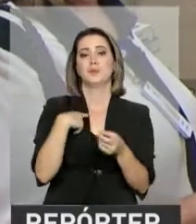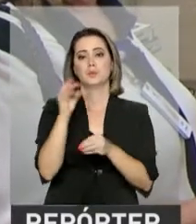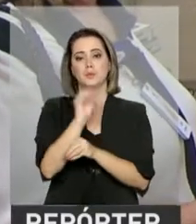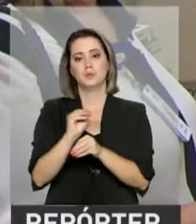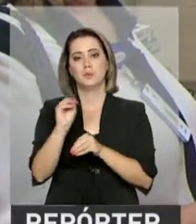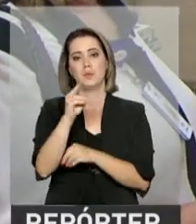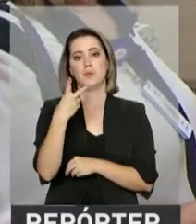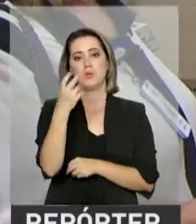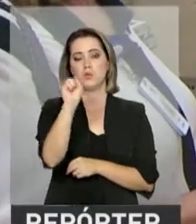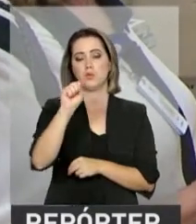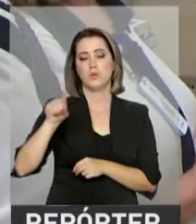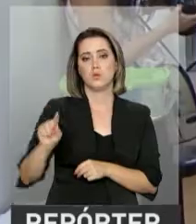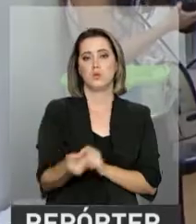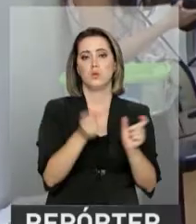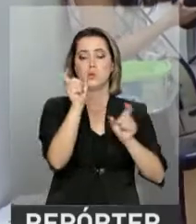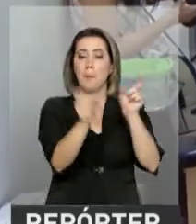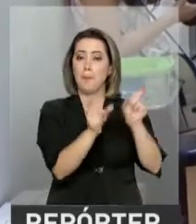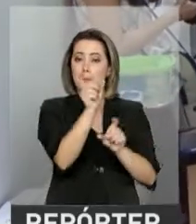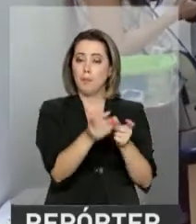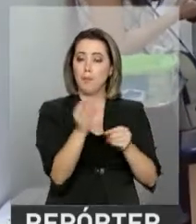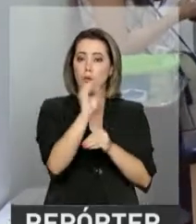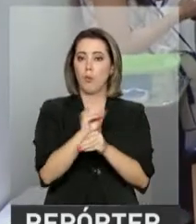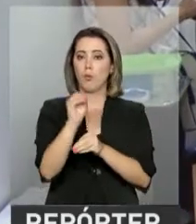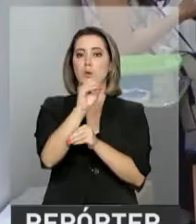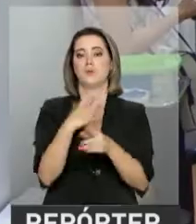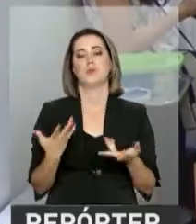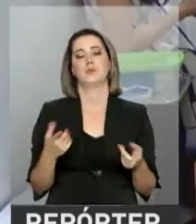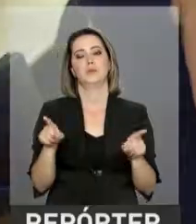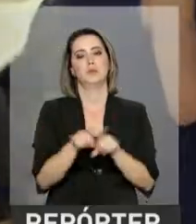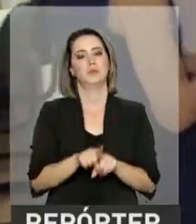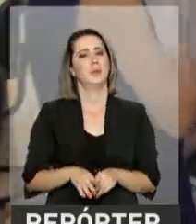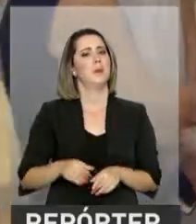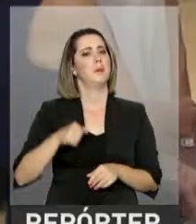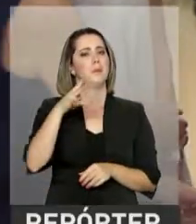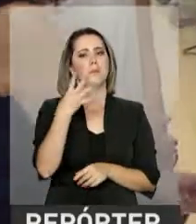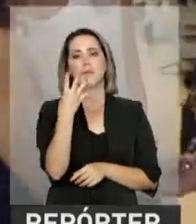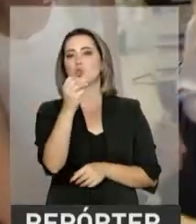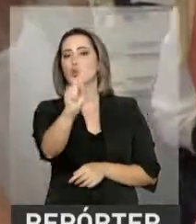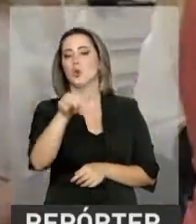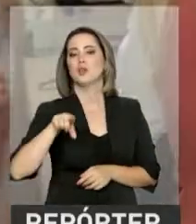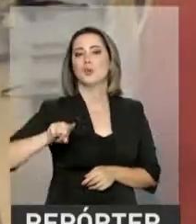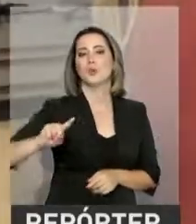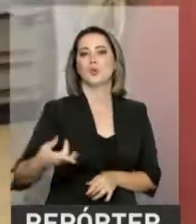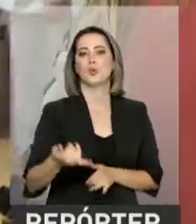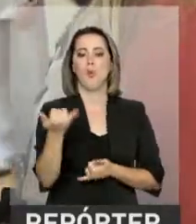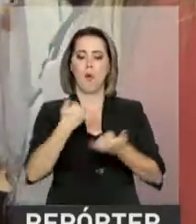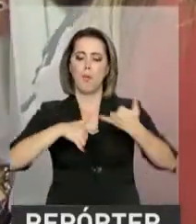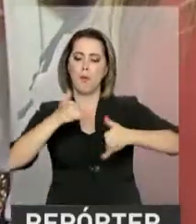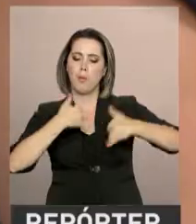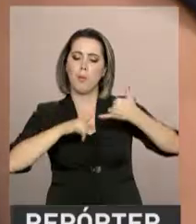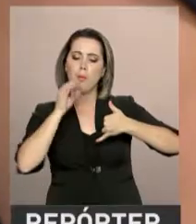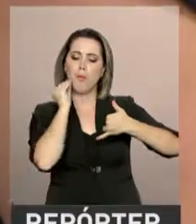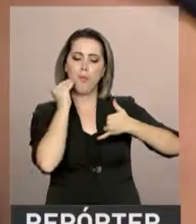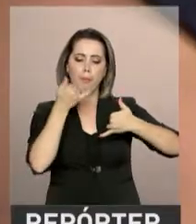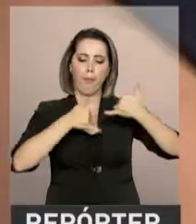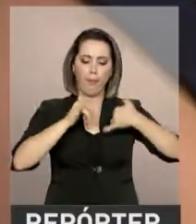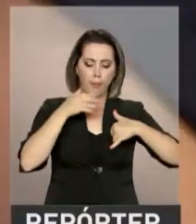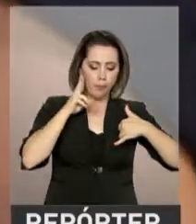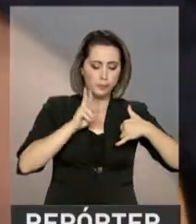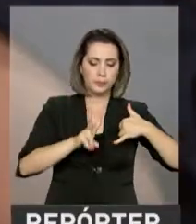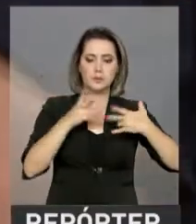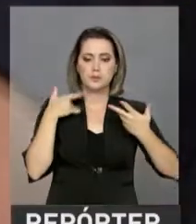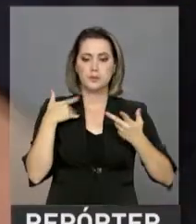mil consultas também foram realizados quase 48 mil e 500 exames laboratoriais e de imagem jussara